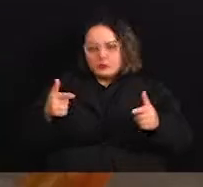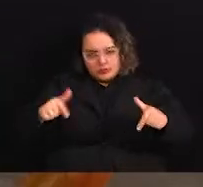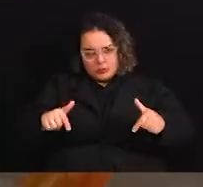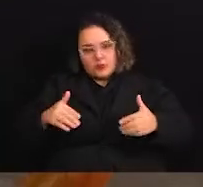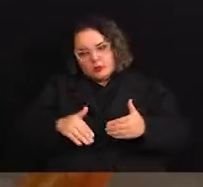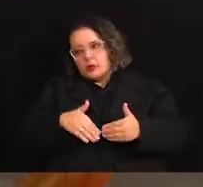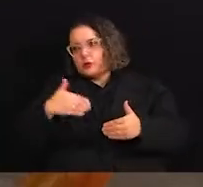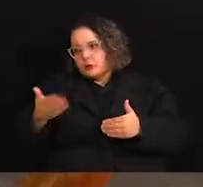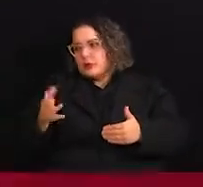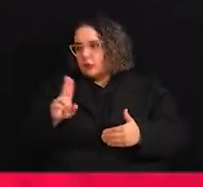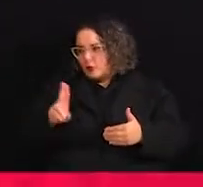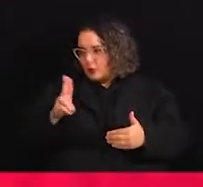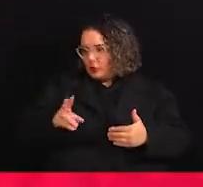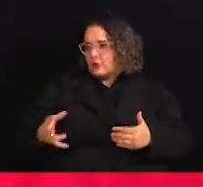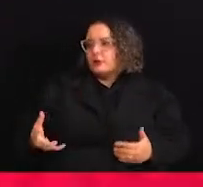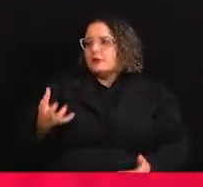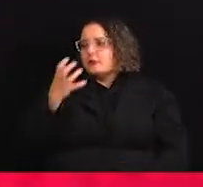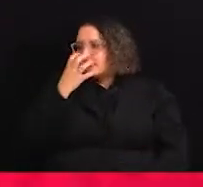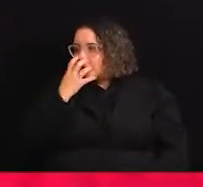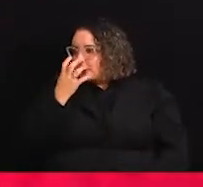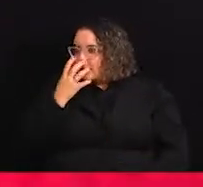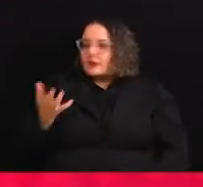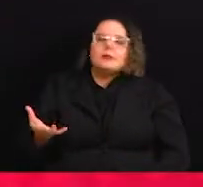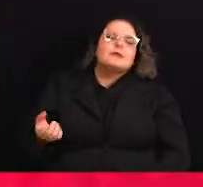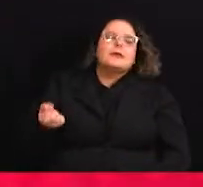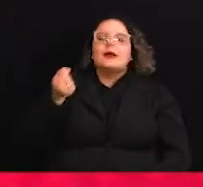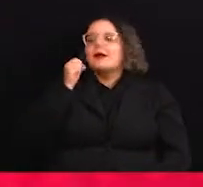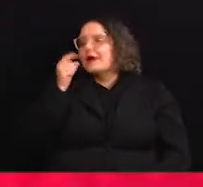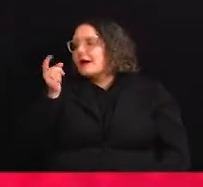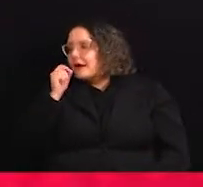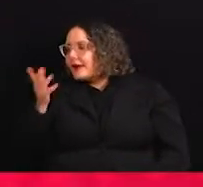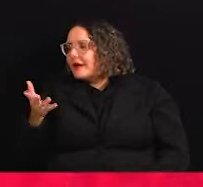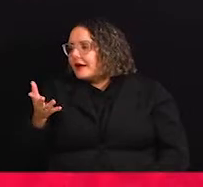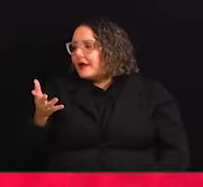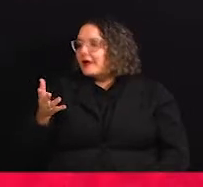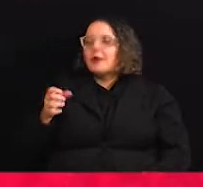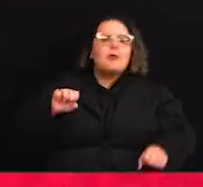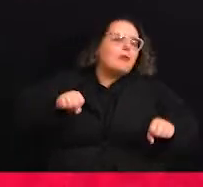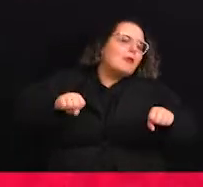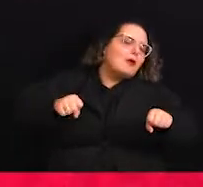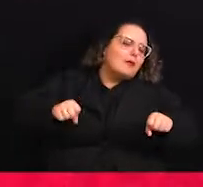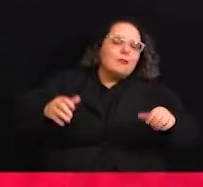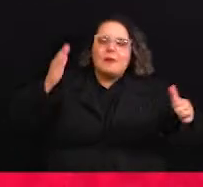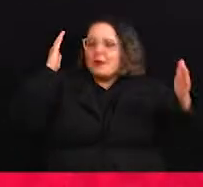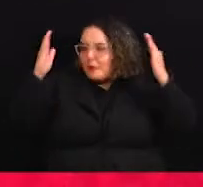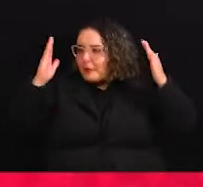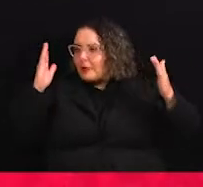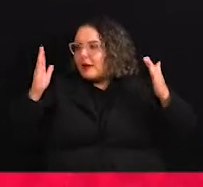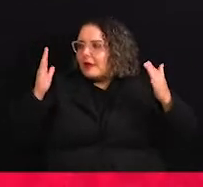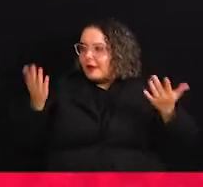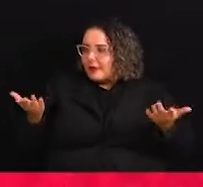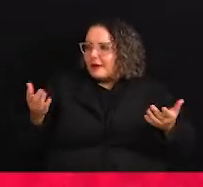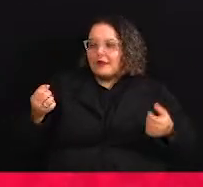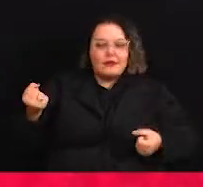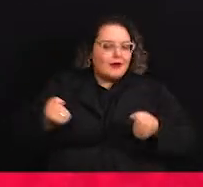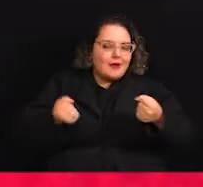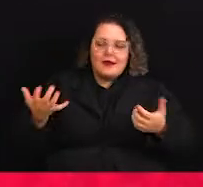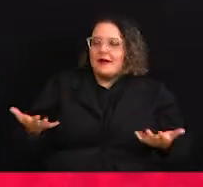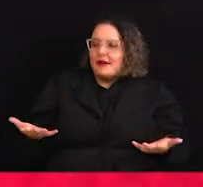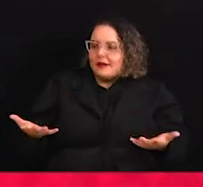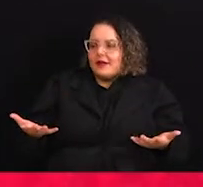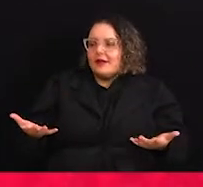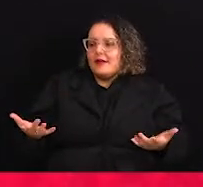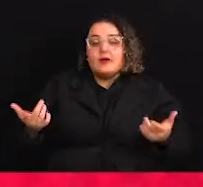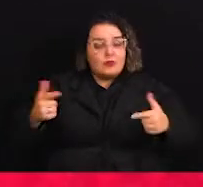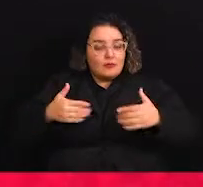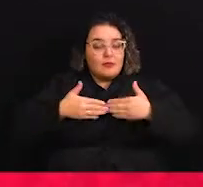num ambiente externo, então, claro, tem cachorro, tem gato, tem moto, isso, caminhão passando, né? Carro. Porque